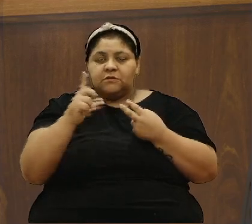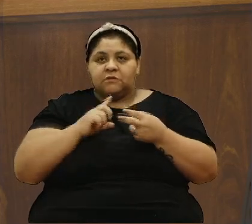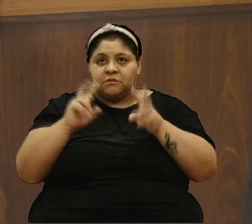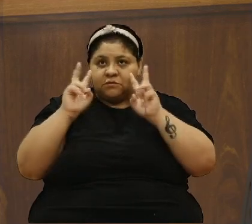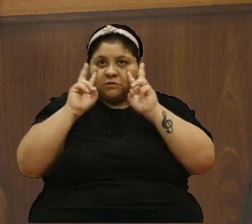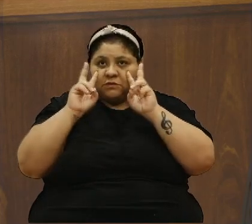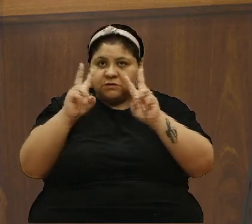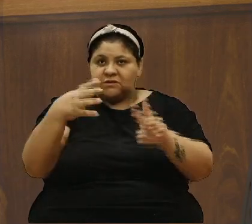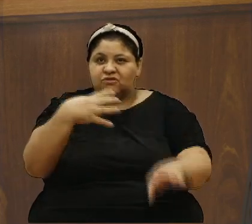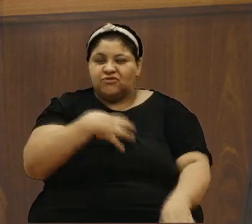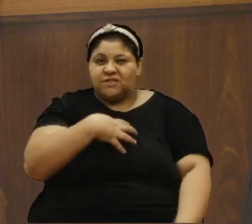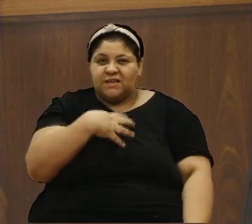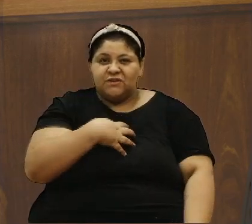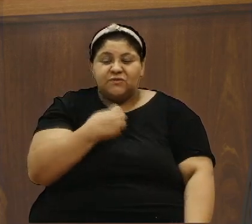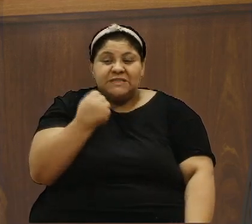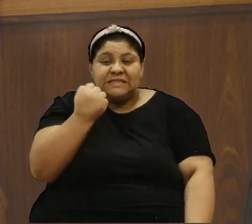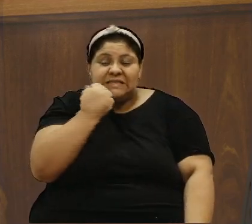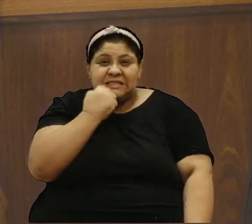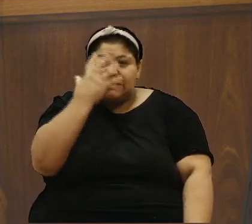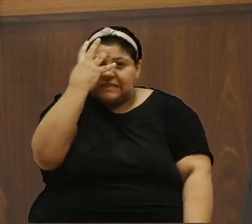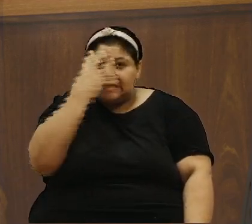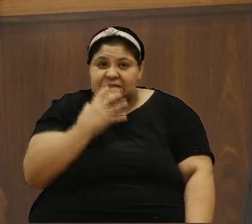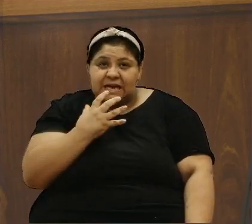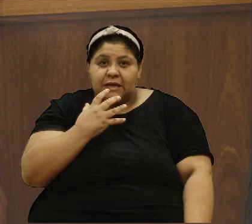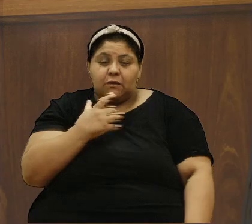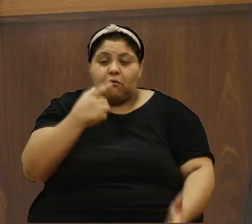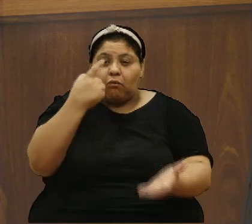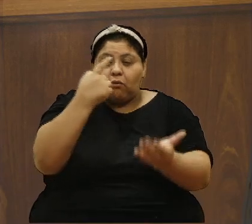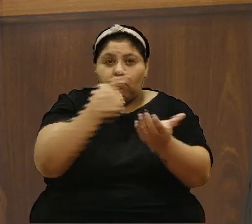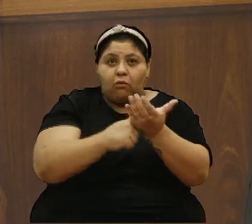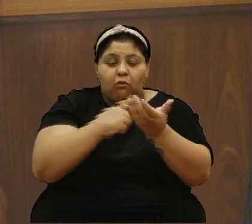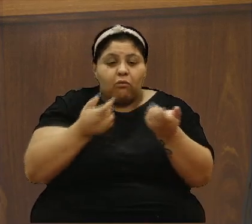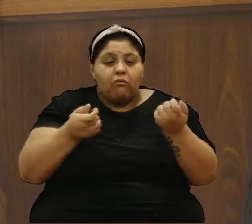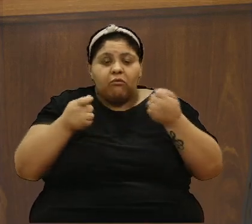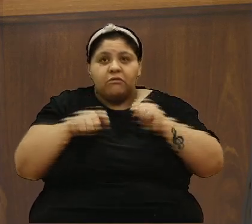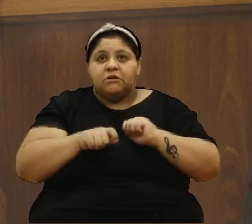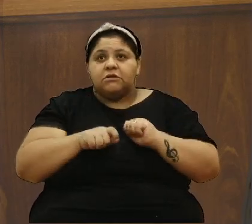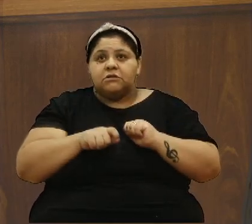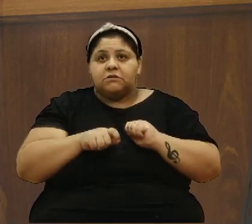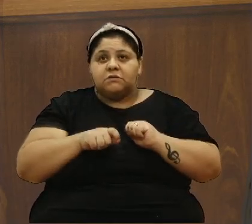forma muito dura, muito séria e muito comprometida para a necessidade da